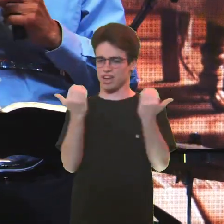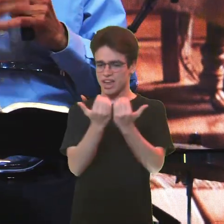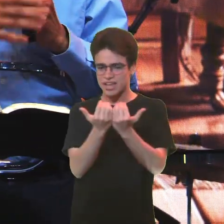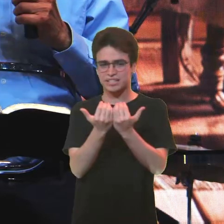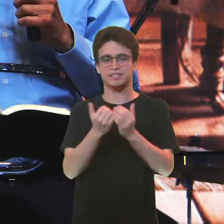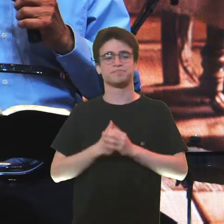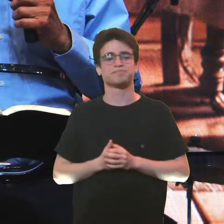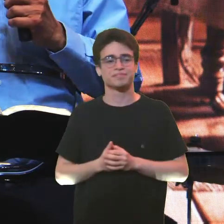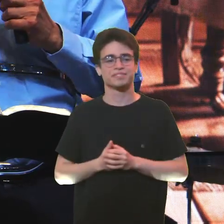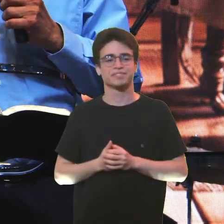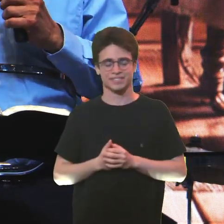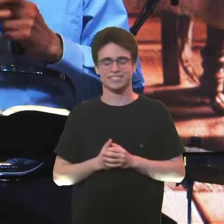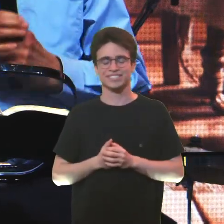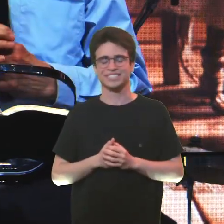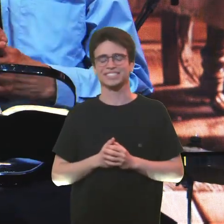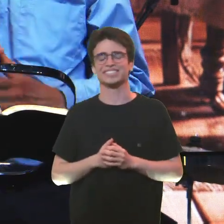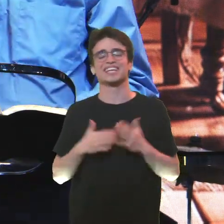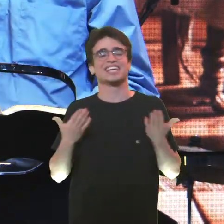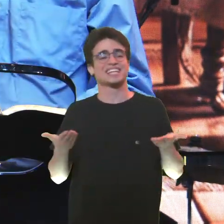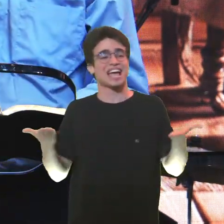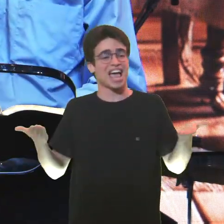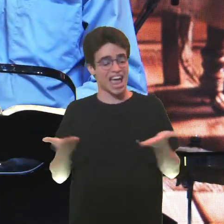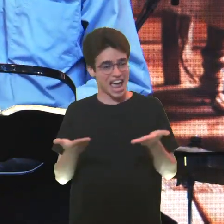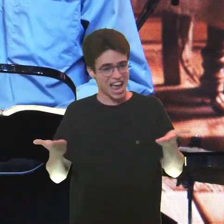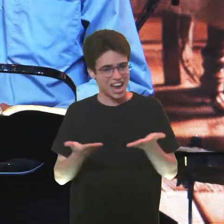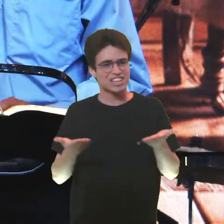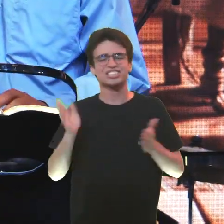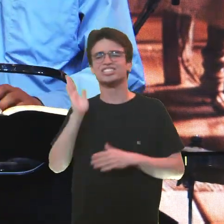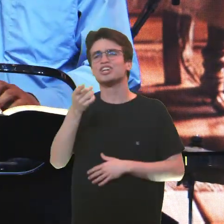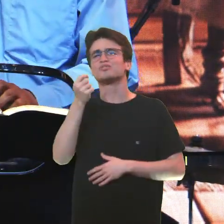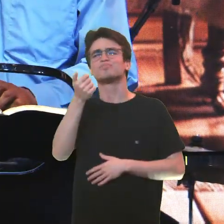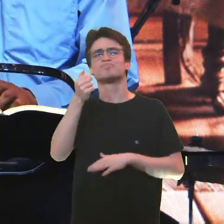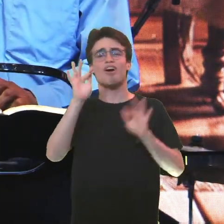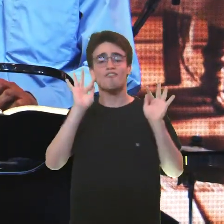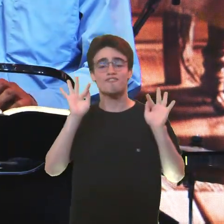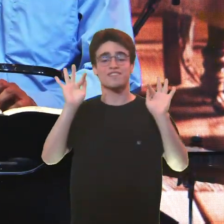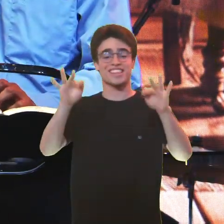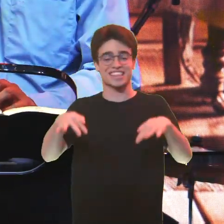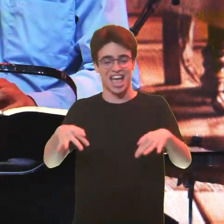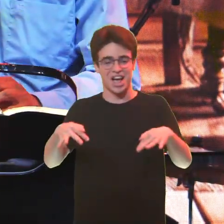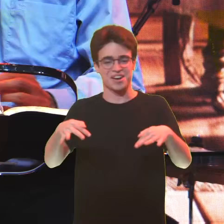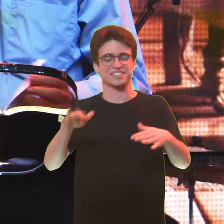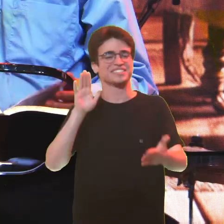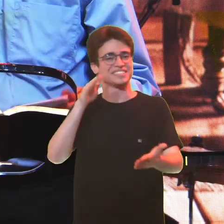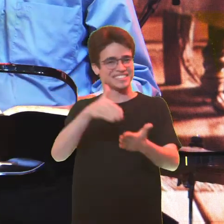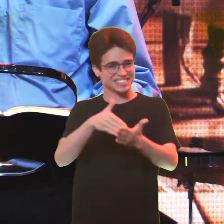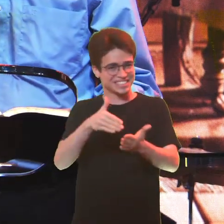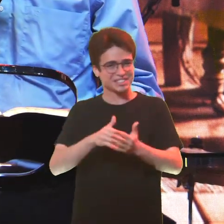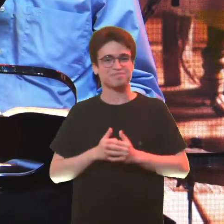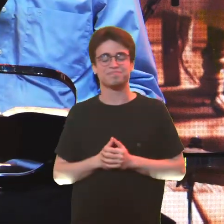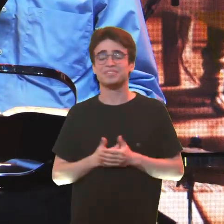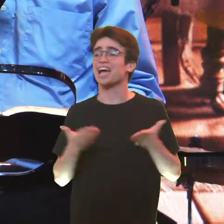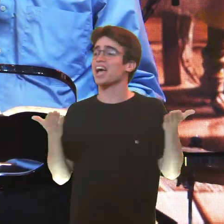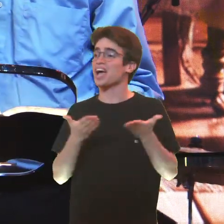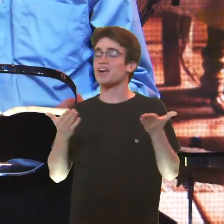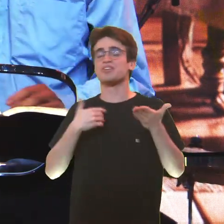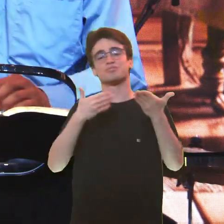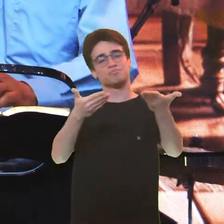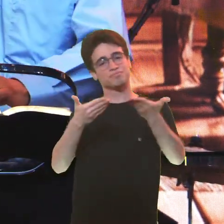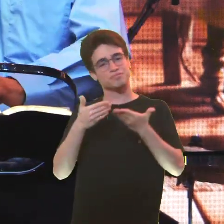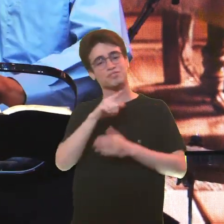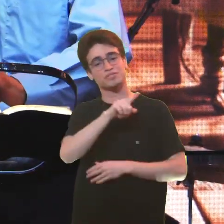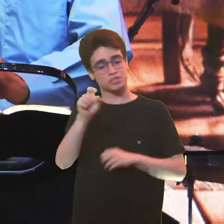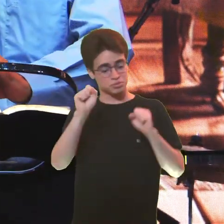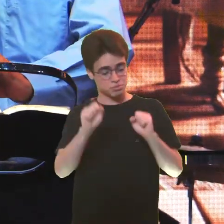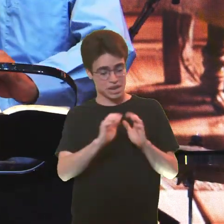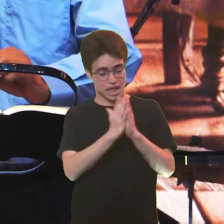ahora estamos ya casi en la parte final. E agora já estamos quase na parte final. Quiero invitarles a abrir sus